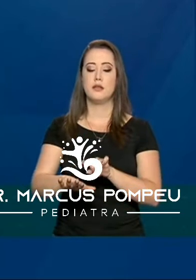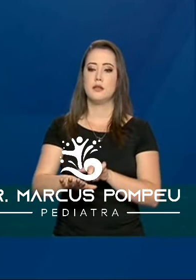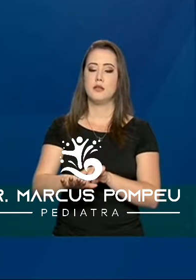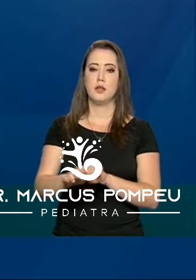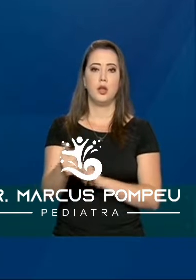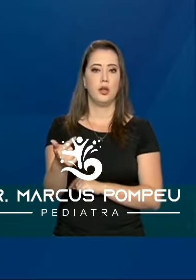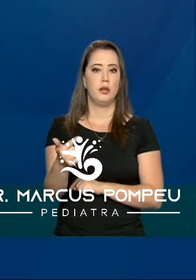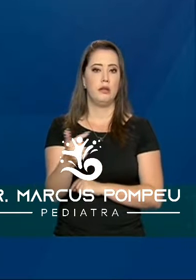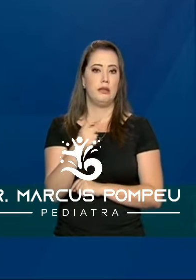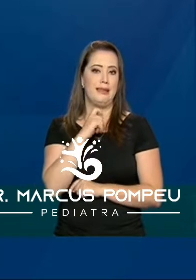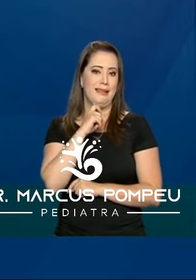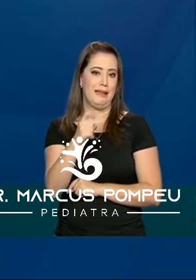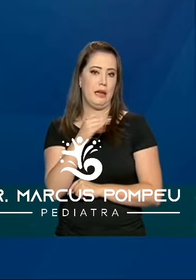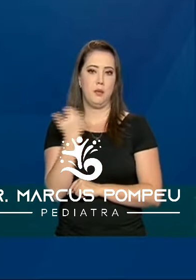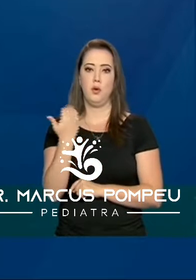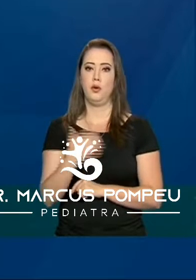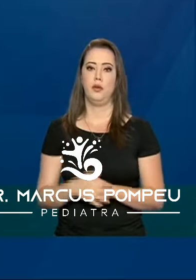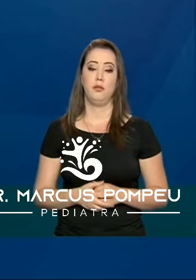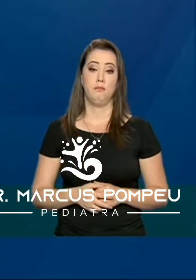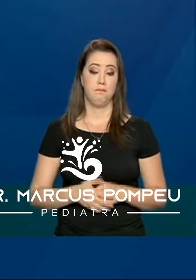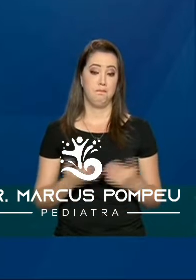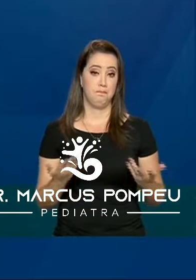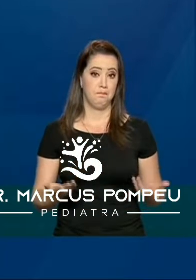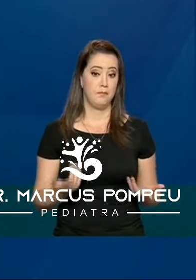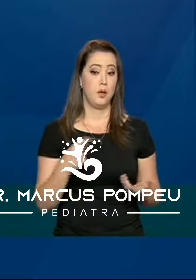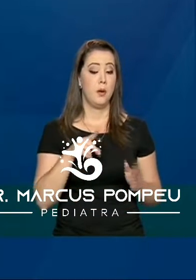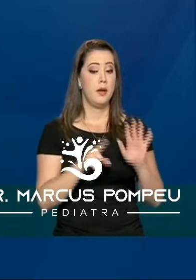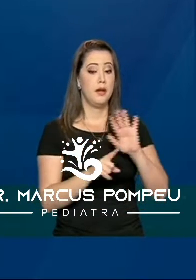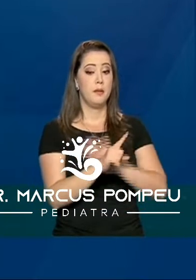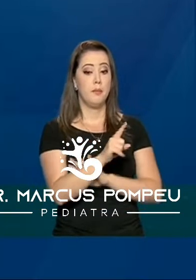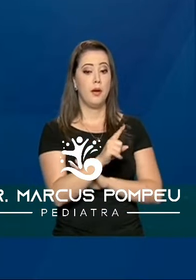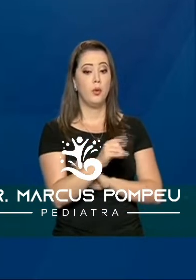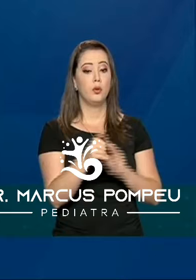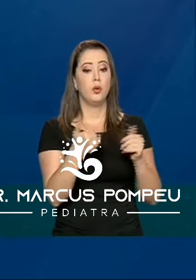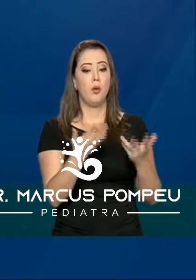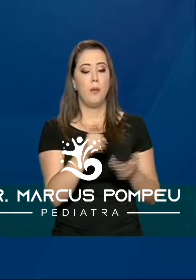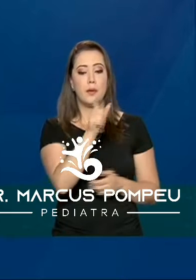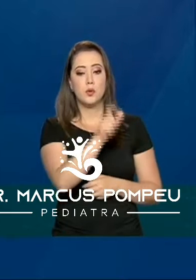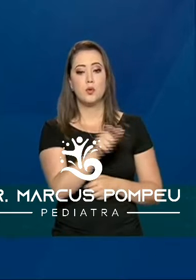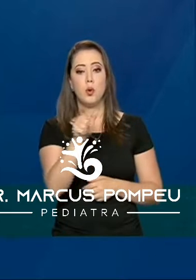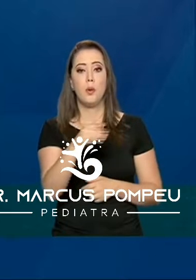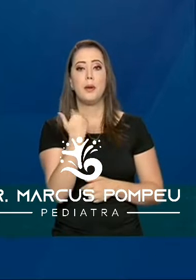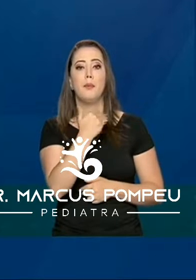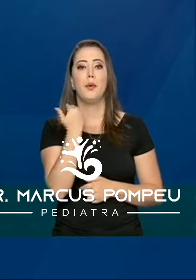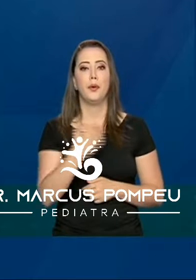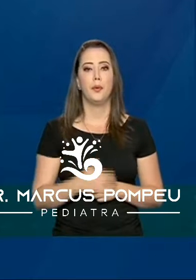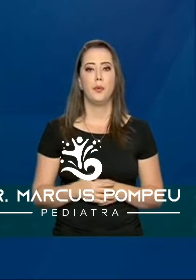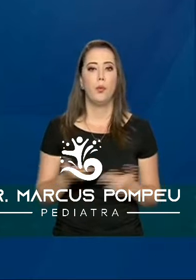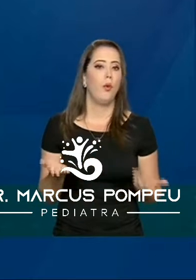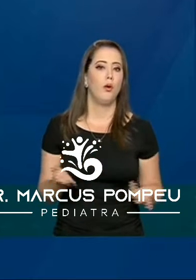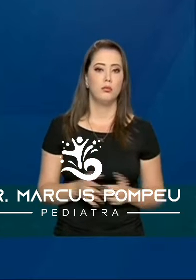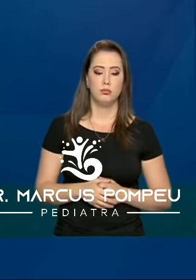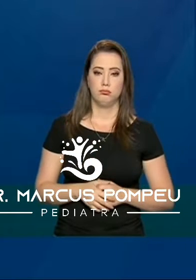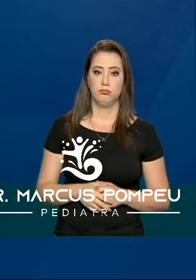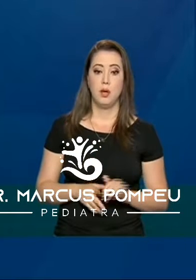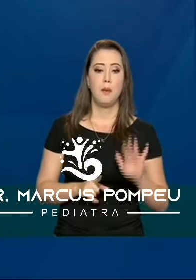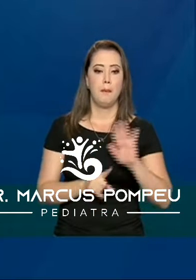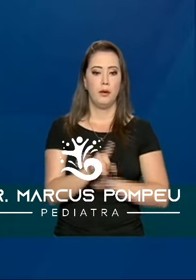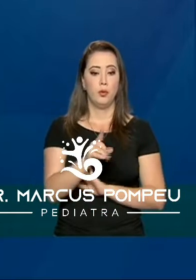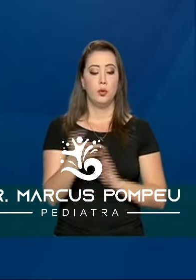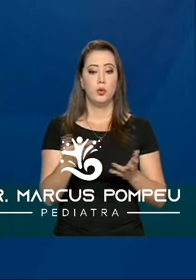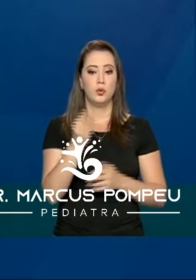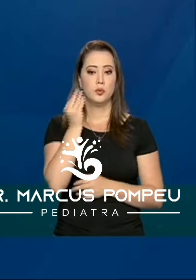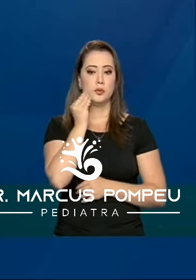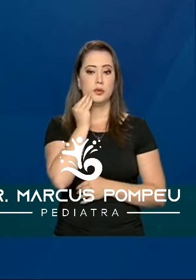325 mortes. Ele descobre que eram entre 4 e 5 comorbidades dos pacientes e interroga os testes. O teste que